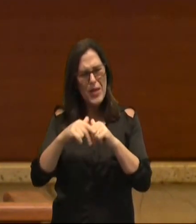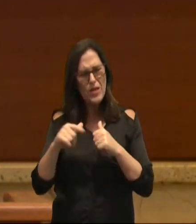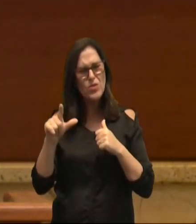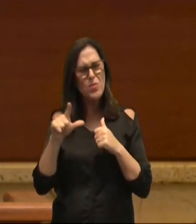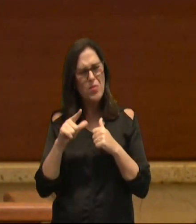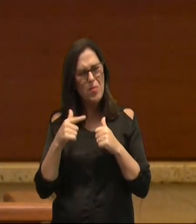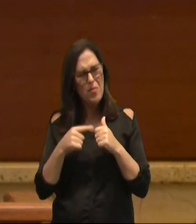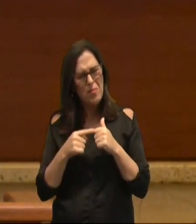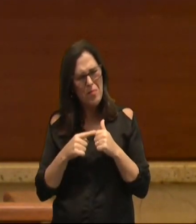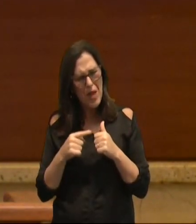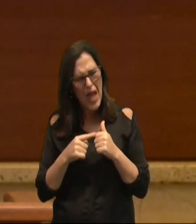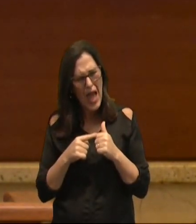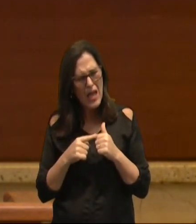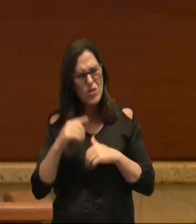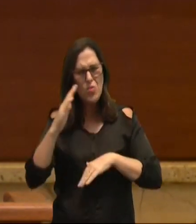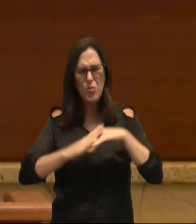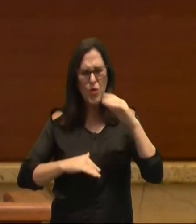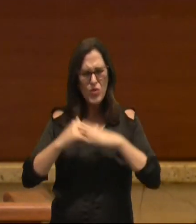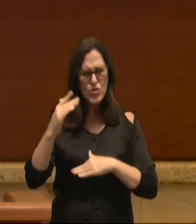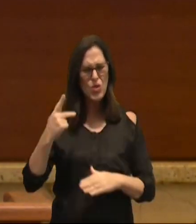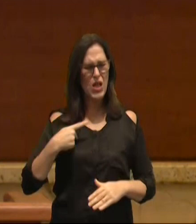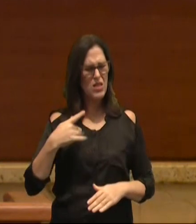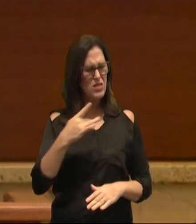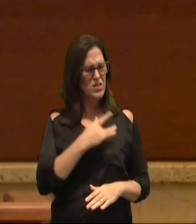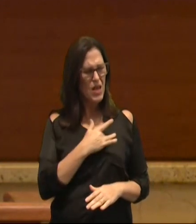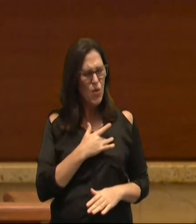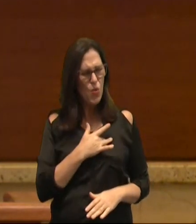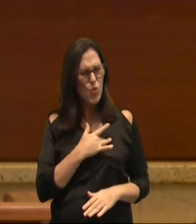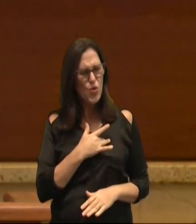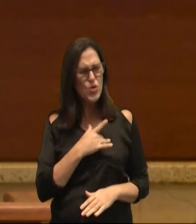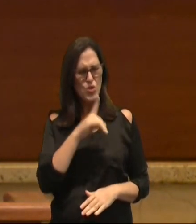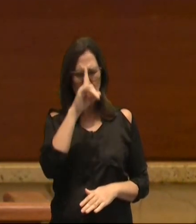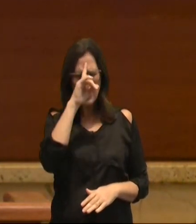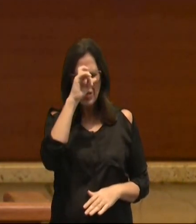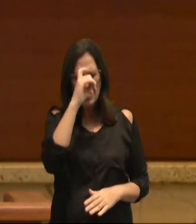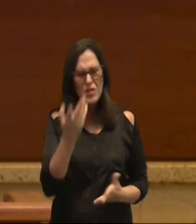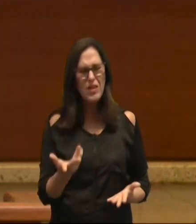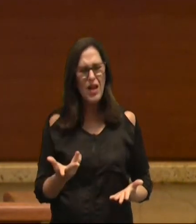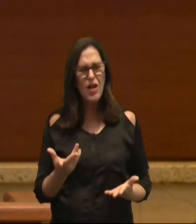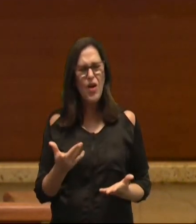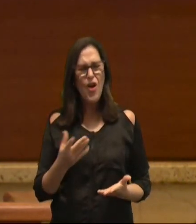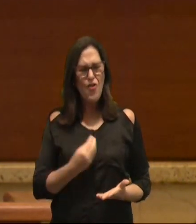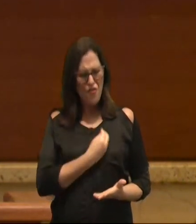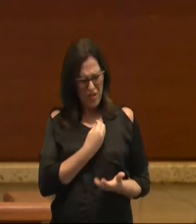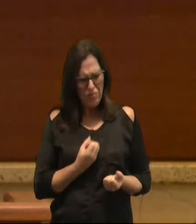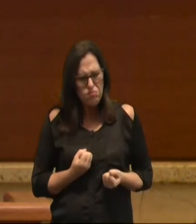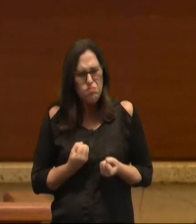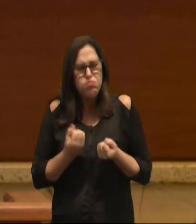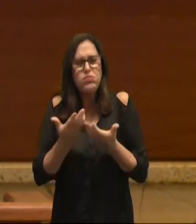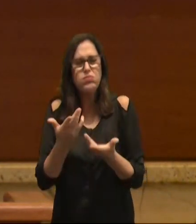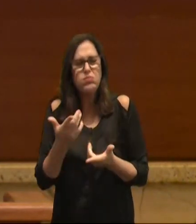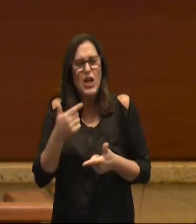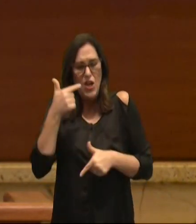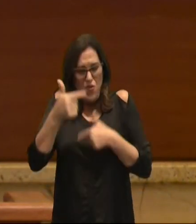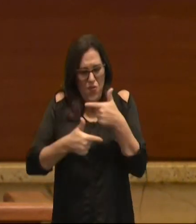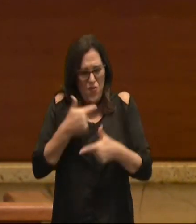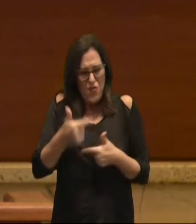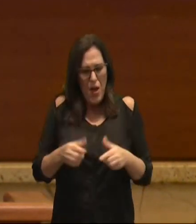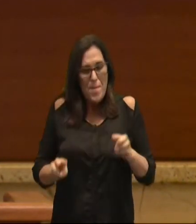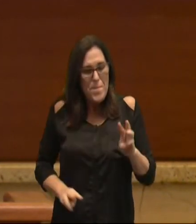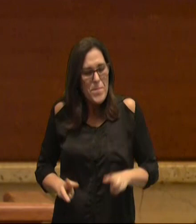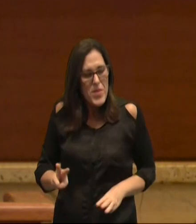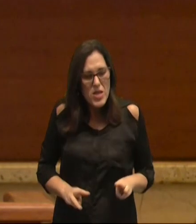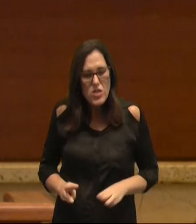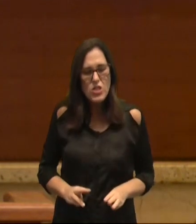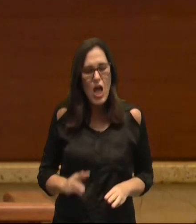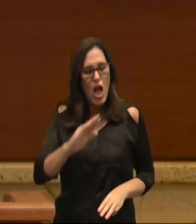aqueles profissionais de saúde. Ó Deus, por estas vidas, Senhor, que estão se dedicando, que estão realizando o ministério pelo